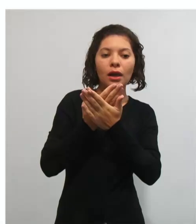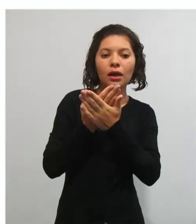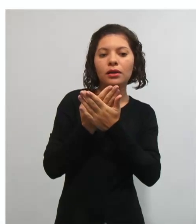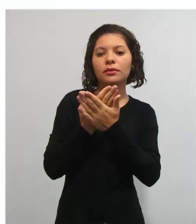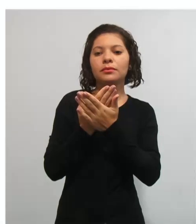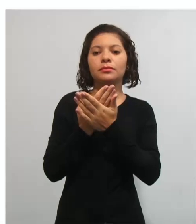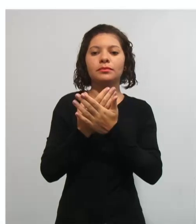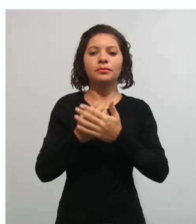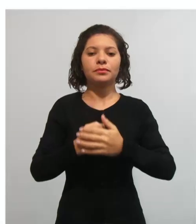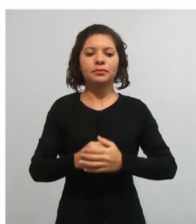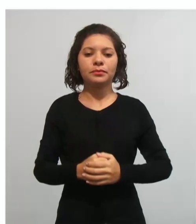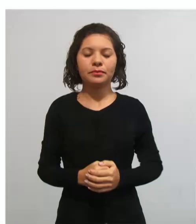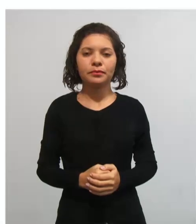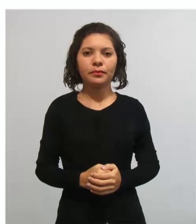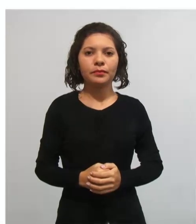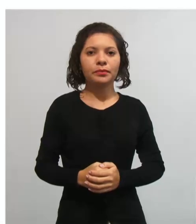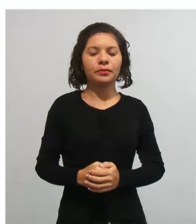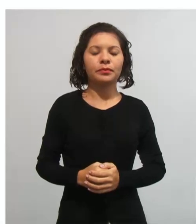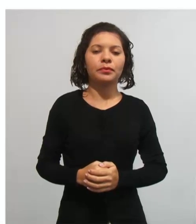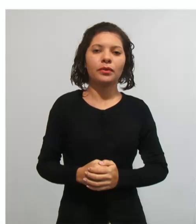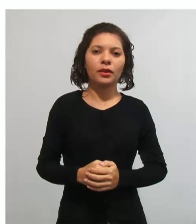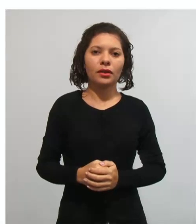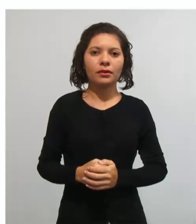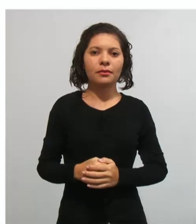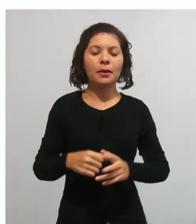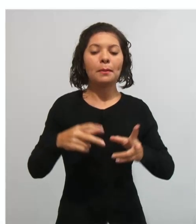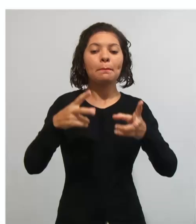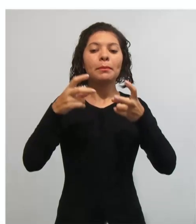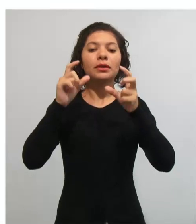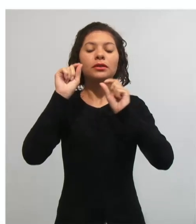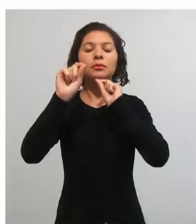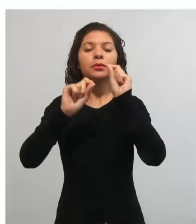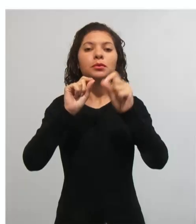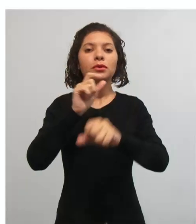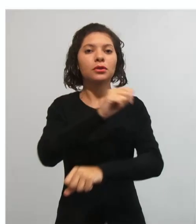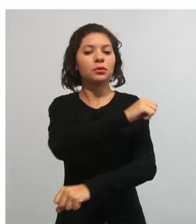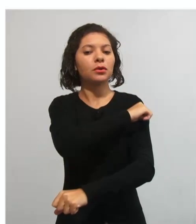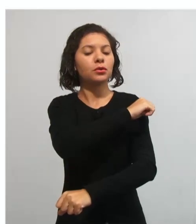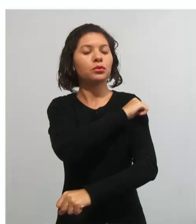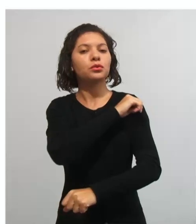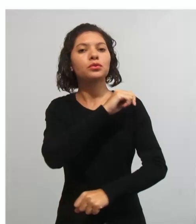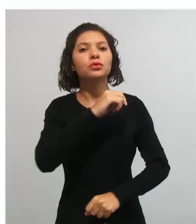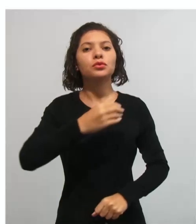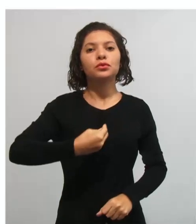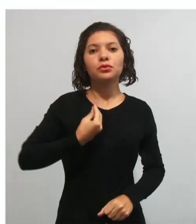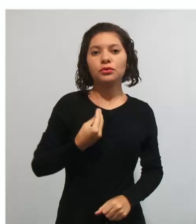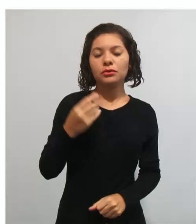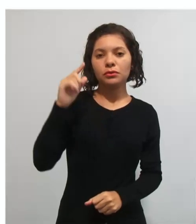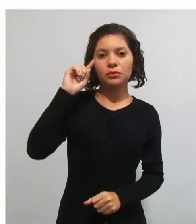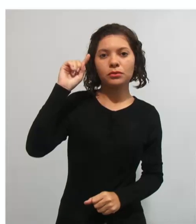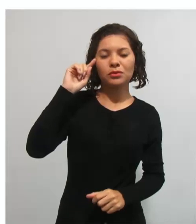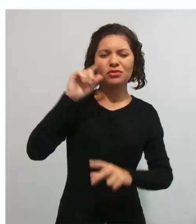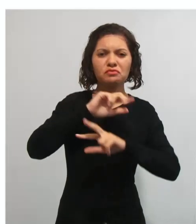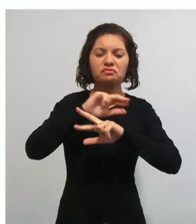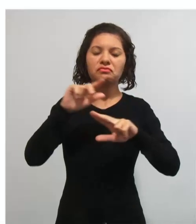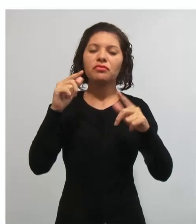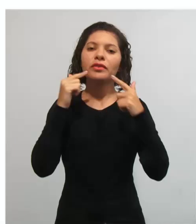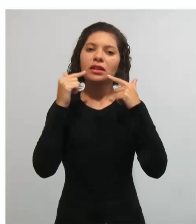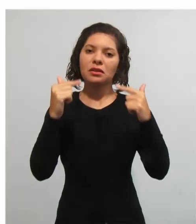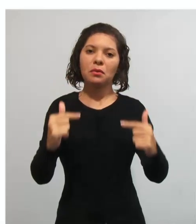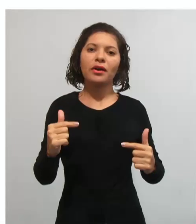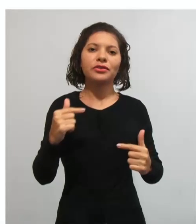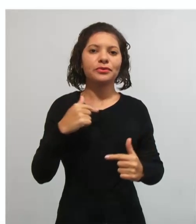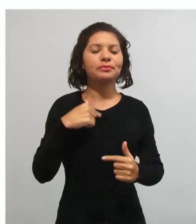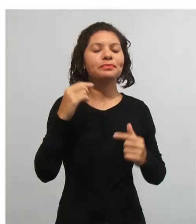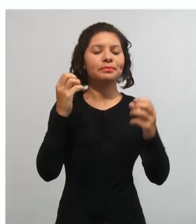sua consideração o fato de que o aluno convive em seu cotidiano com diferentes formas de linguagem, que eu estava